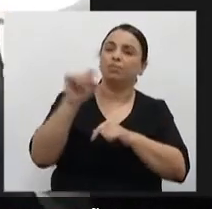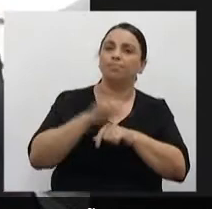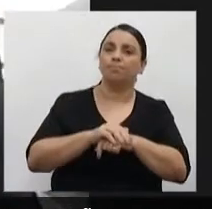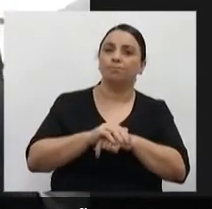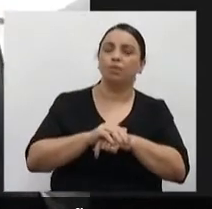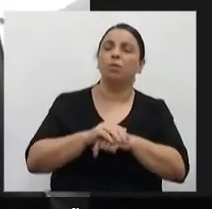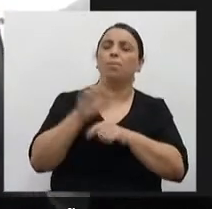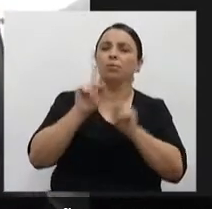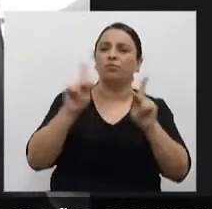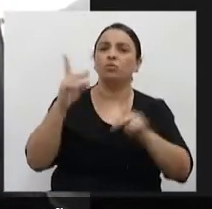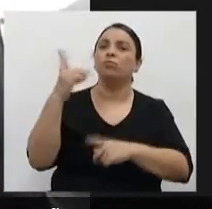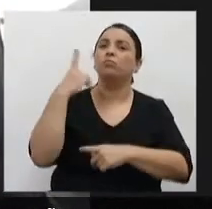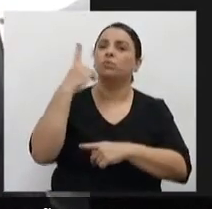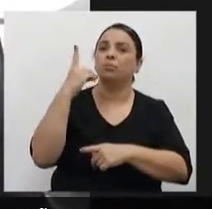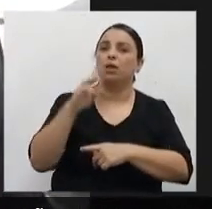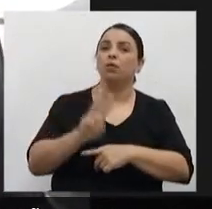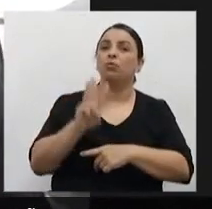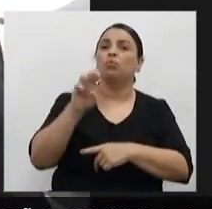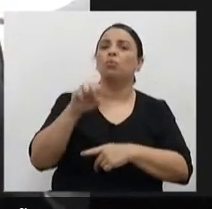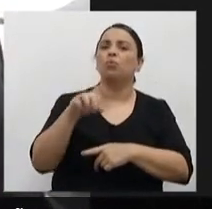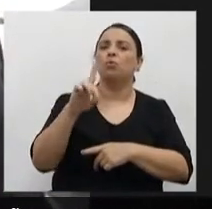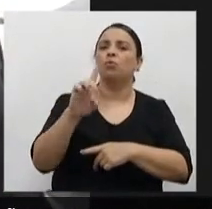Wender,